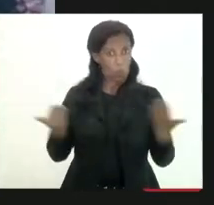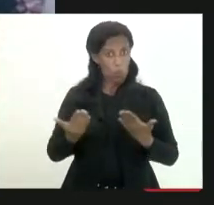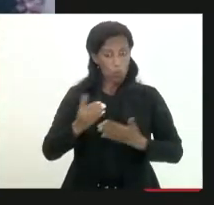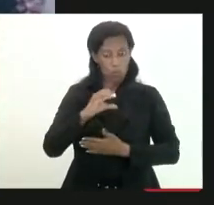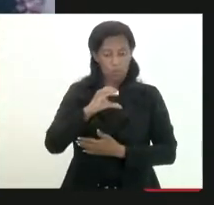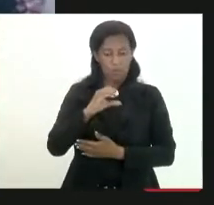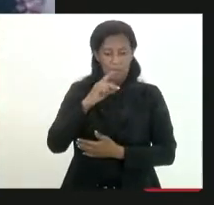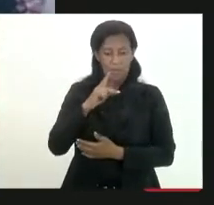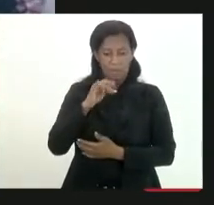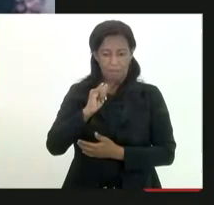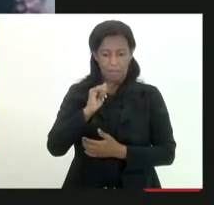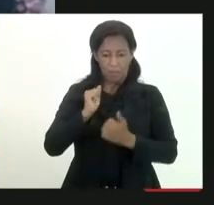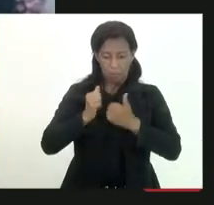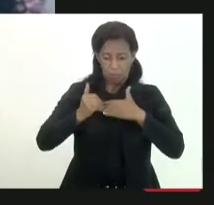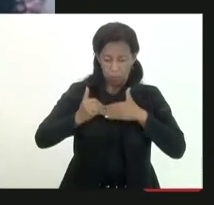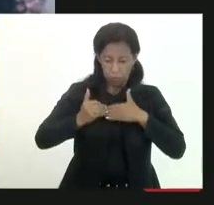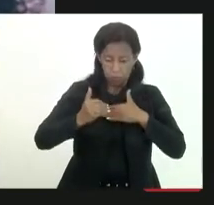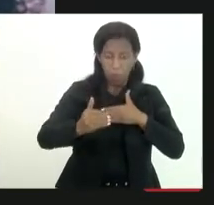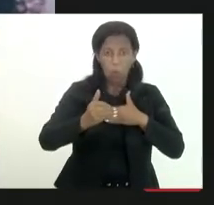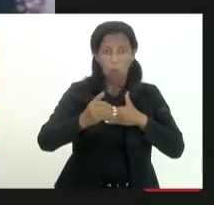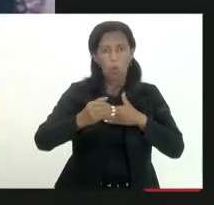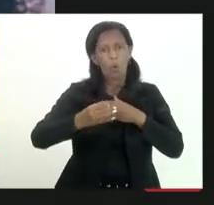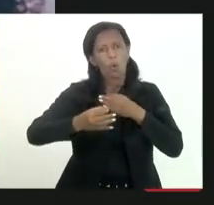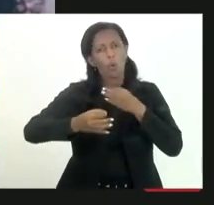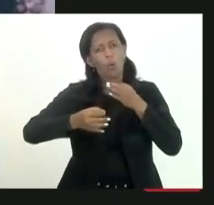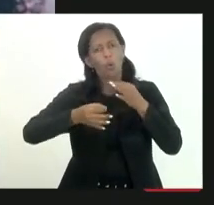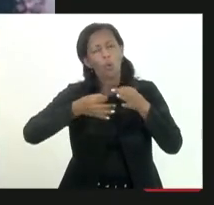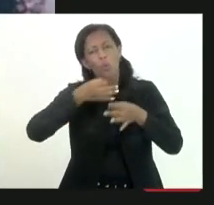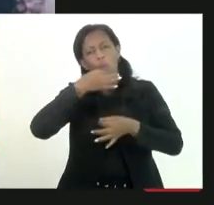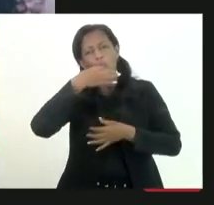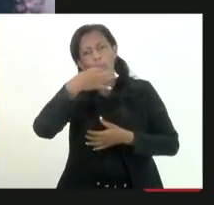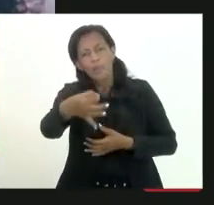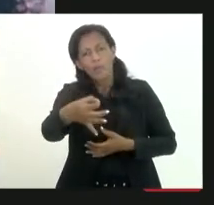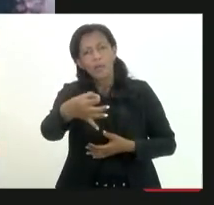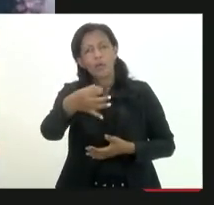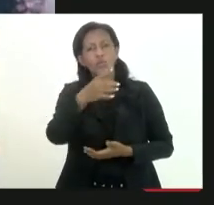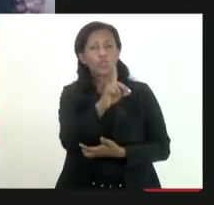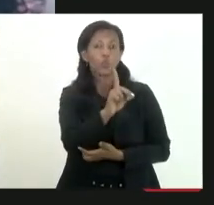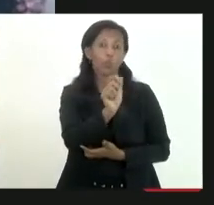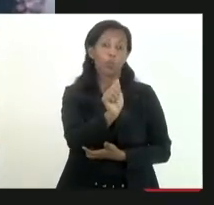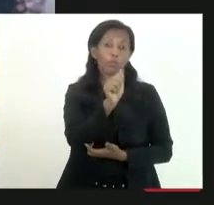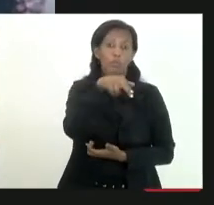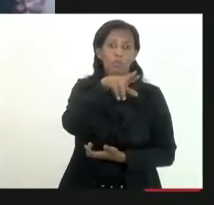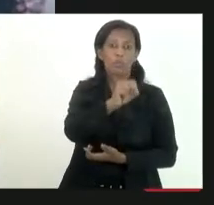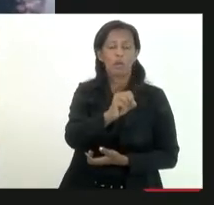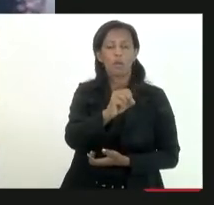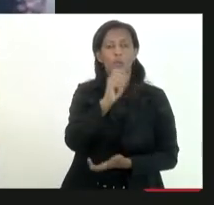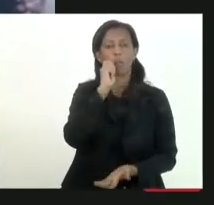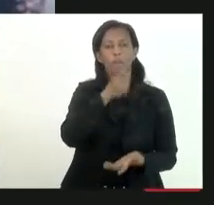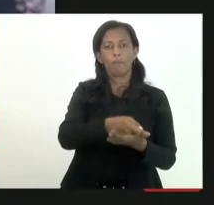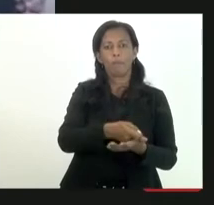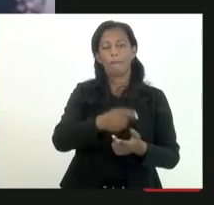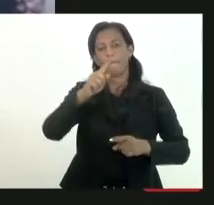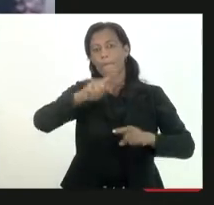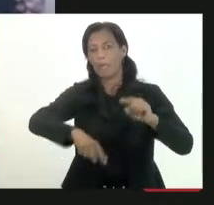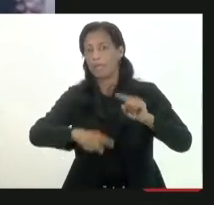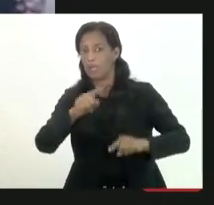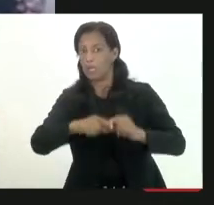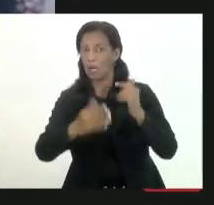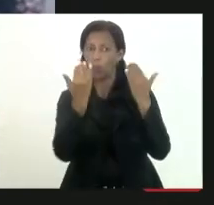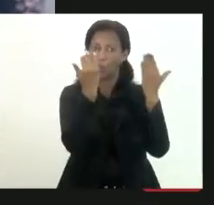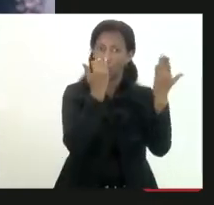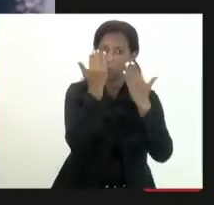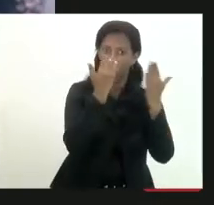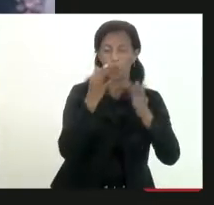já uma sugestão de reparação, né, material e psicológica a partir de